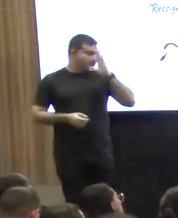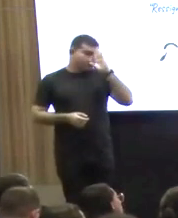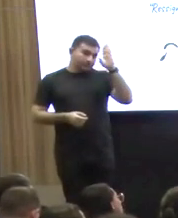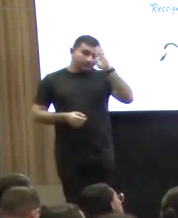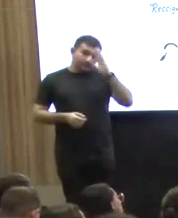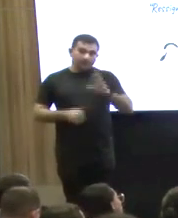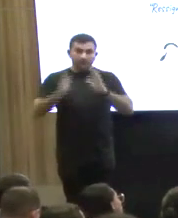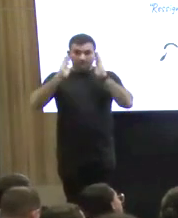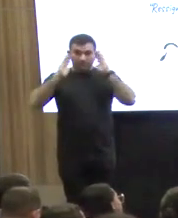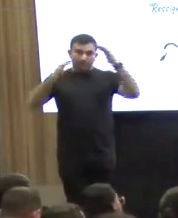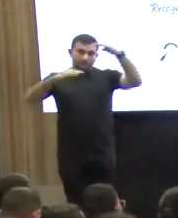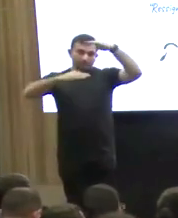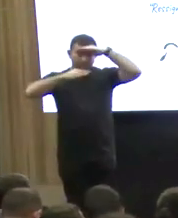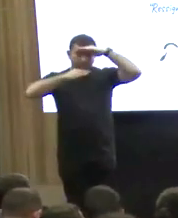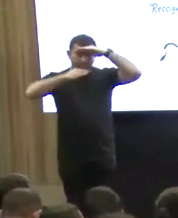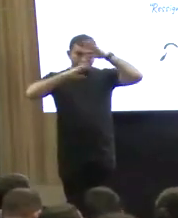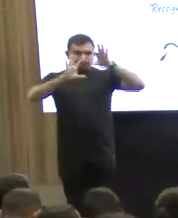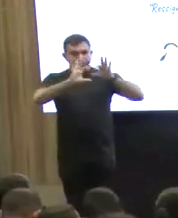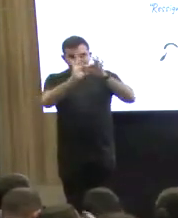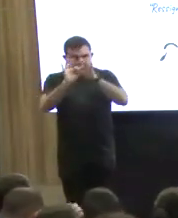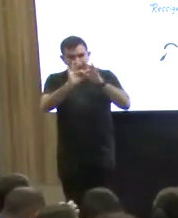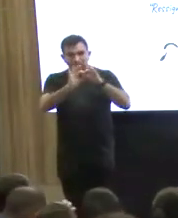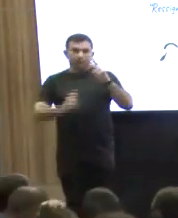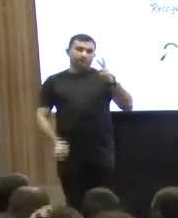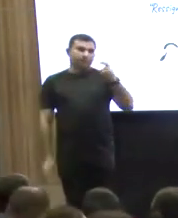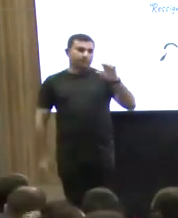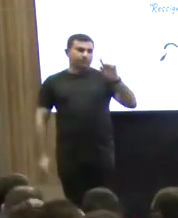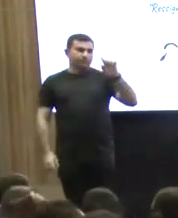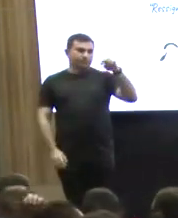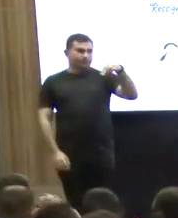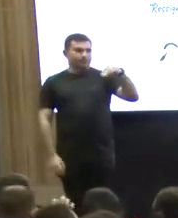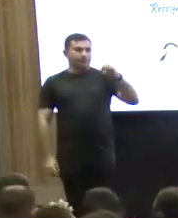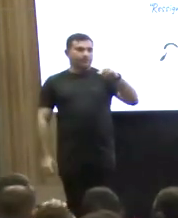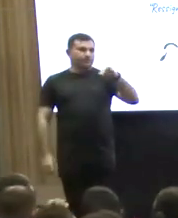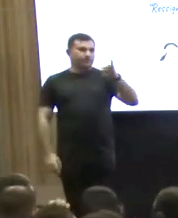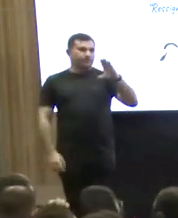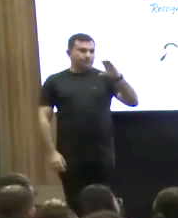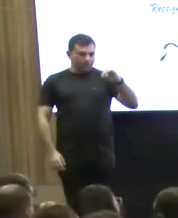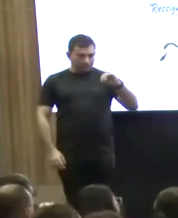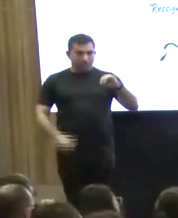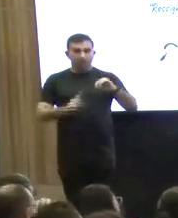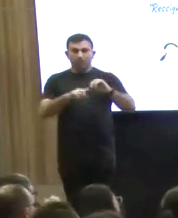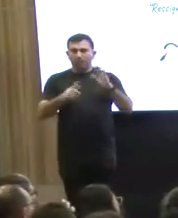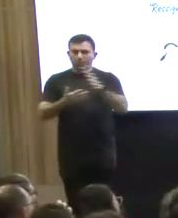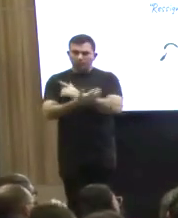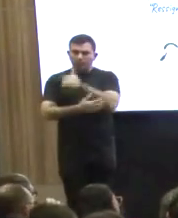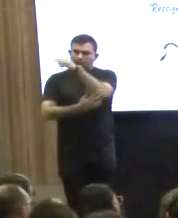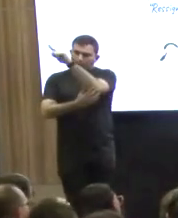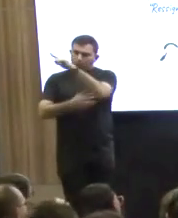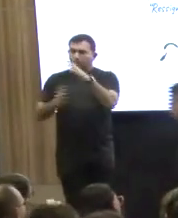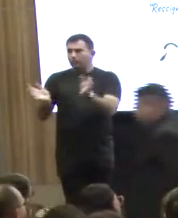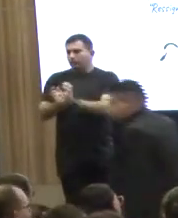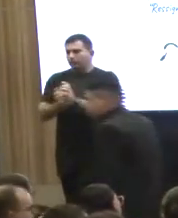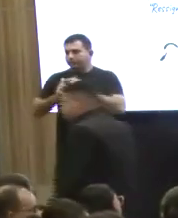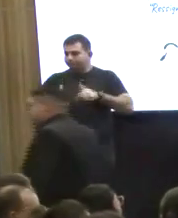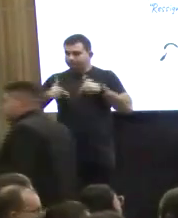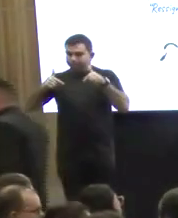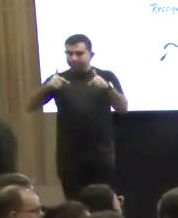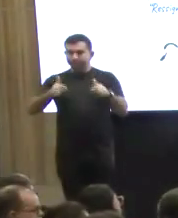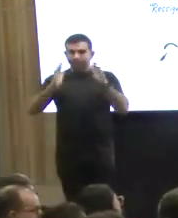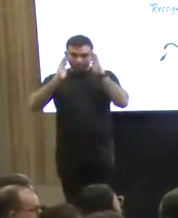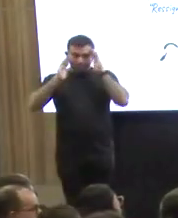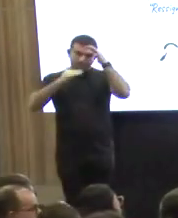hegemônico. Não cabe os outros grupos que se construíram justamente na luta contra esses padrões hegemônicos,